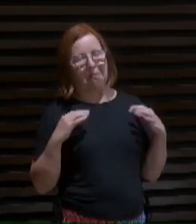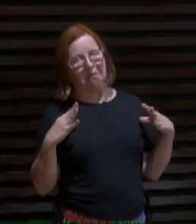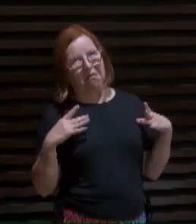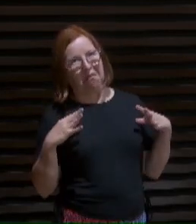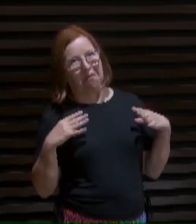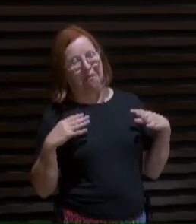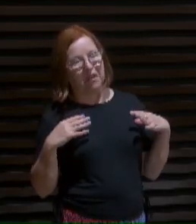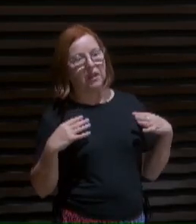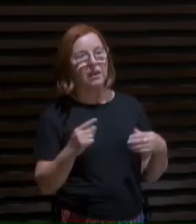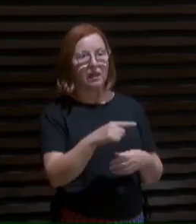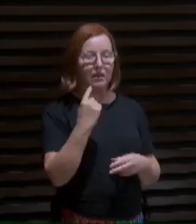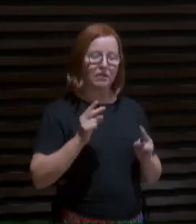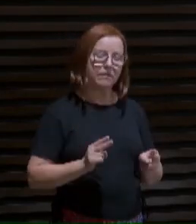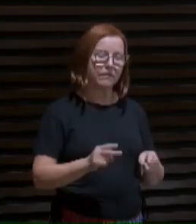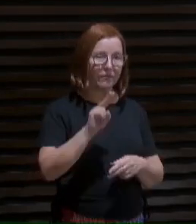Estamos vendo.